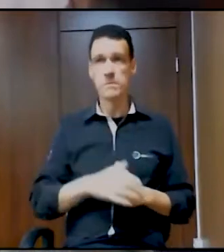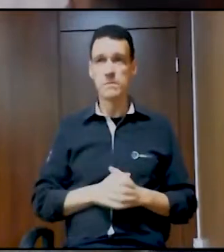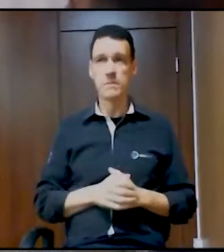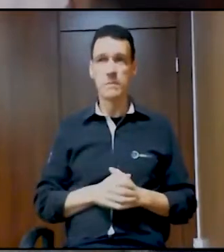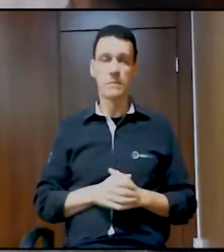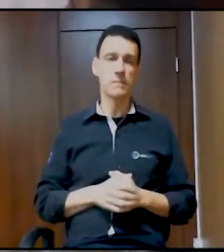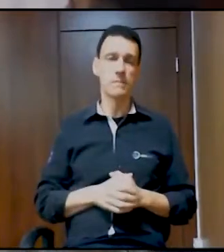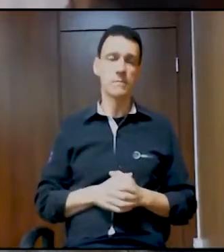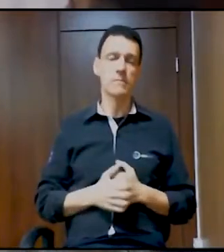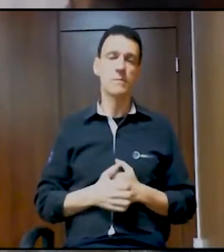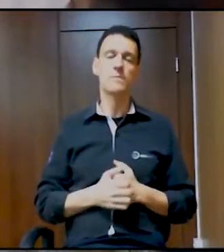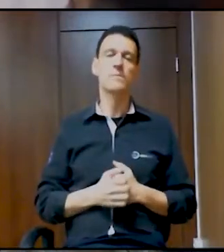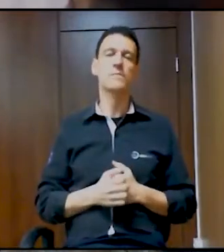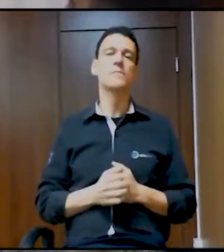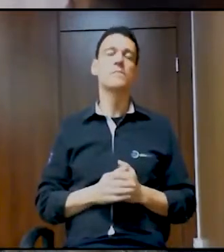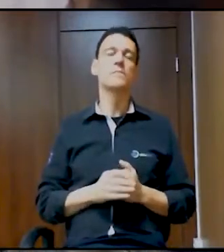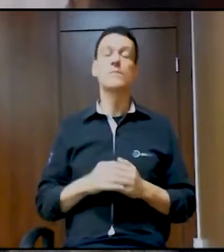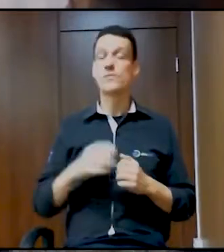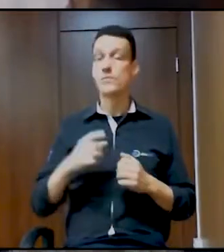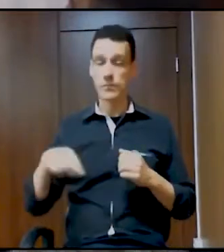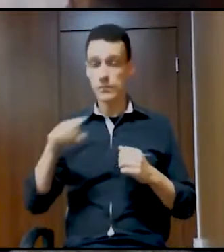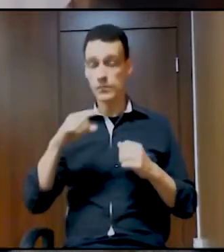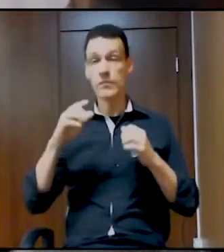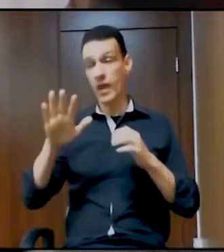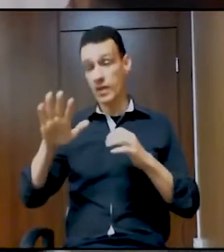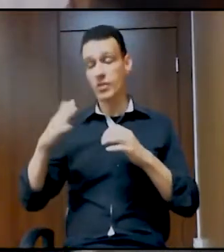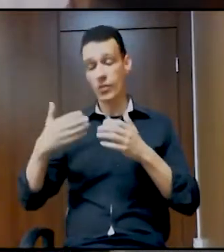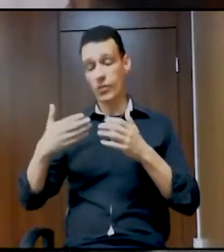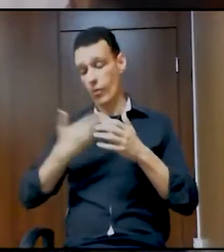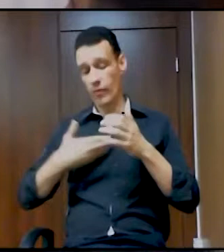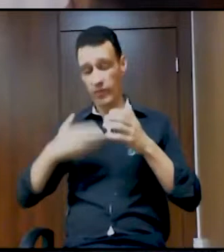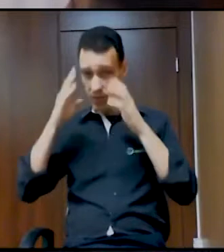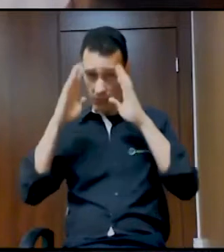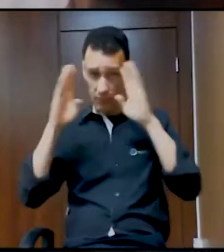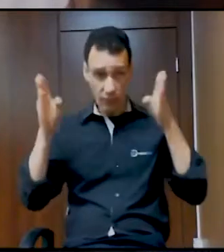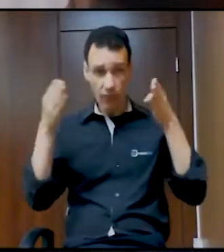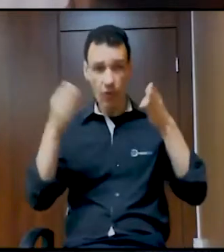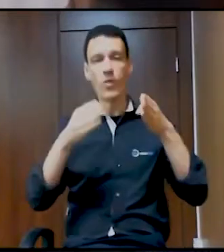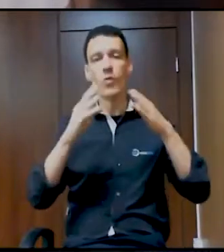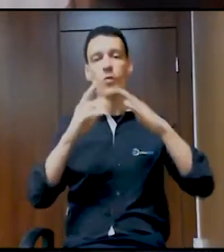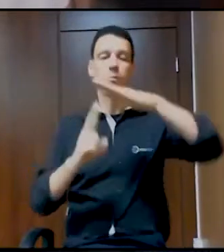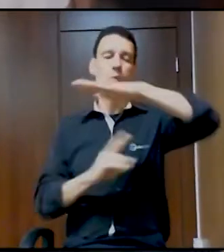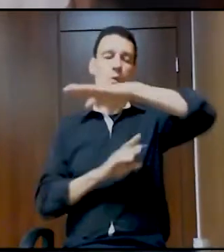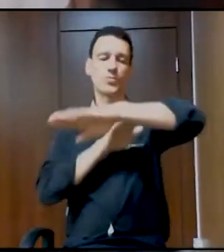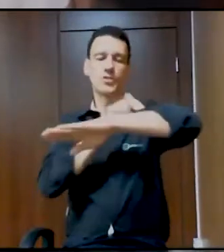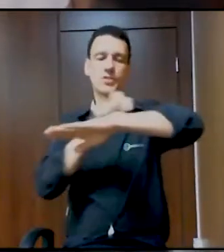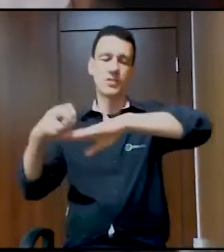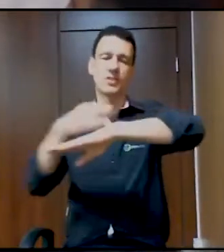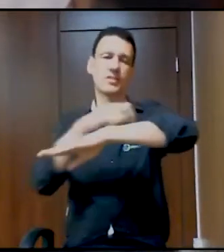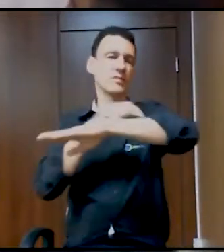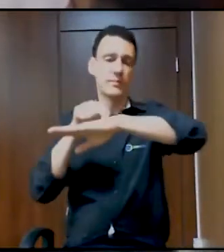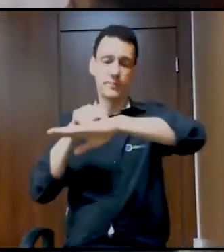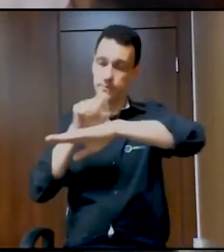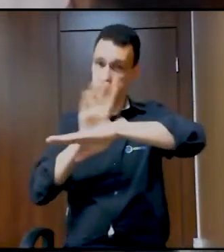está para a ponte, não para os moradores. Não para os moradores. Então, para a